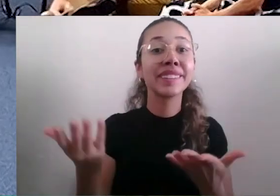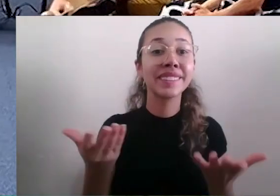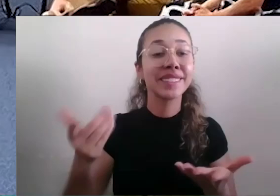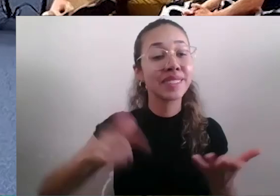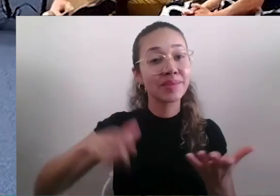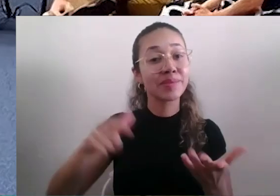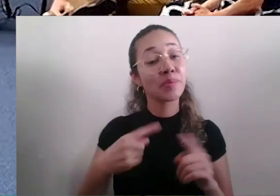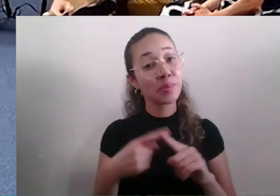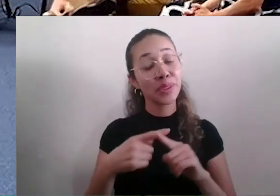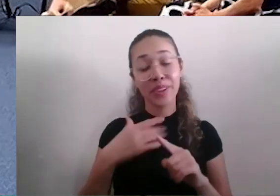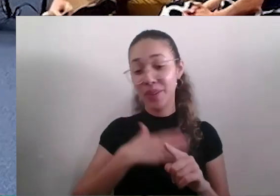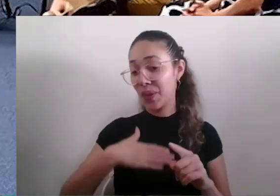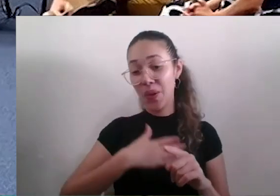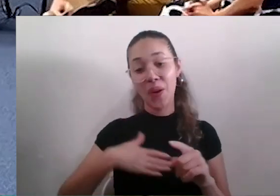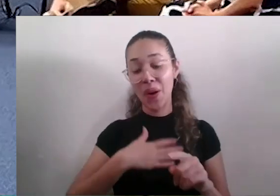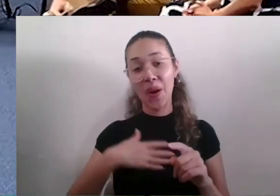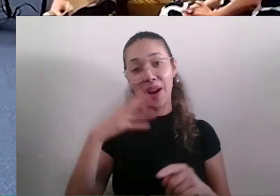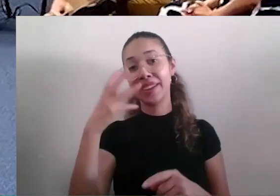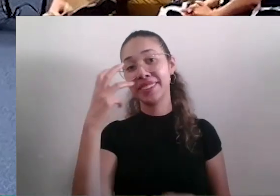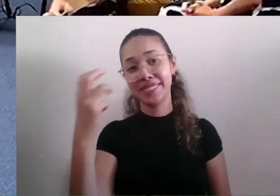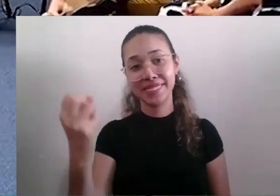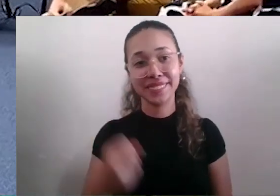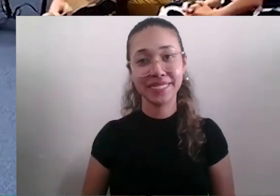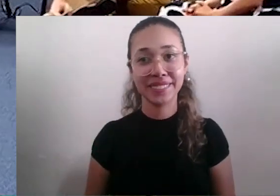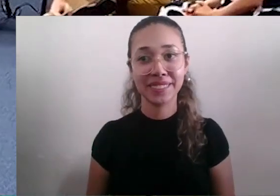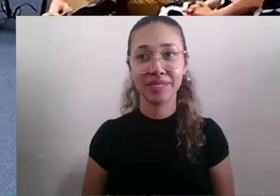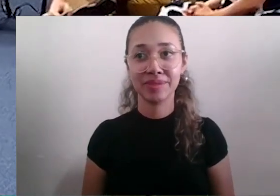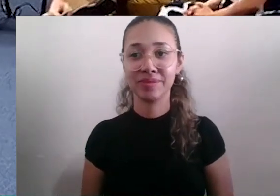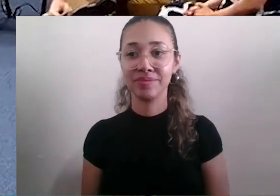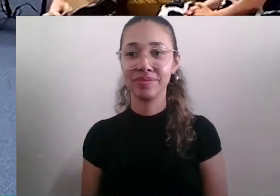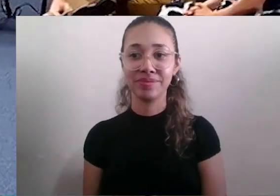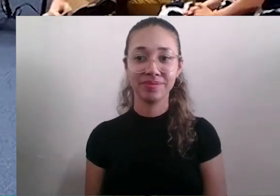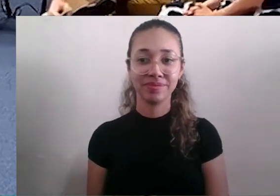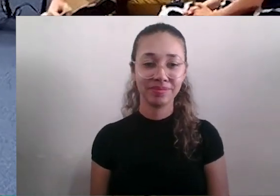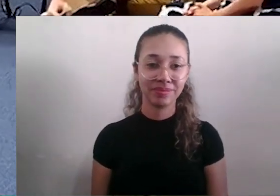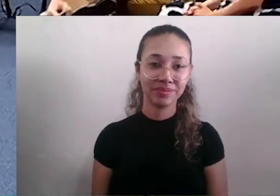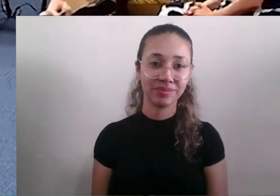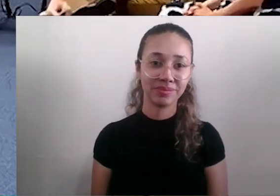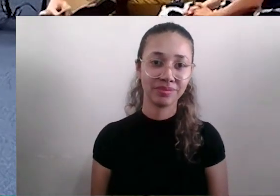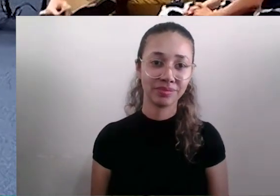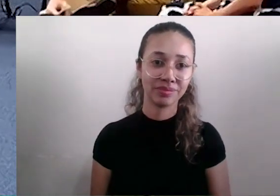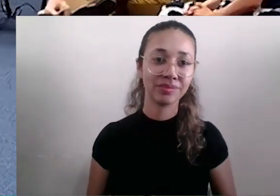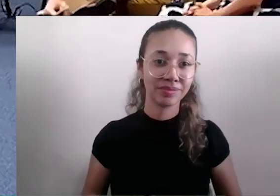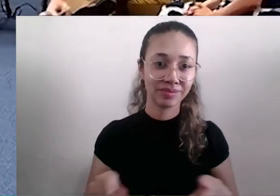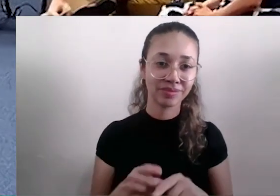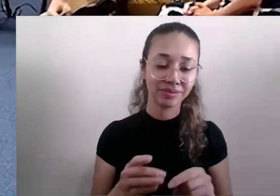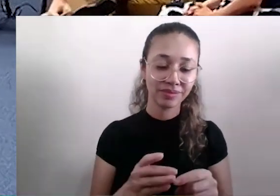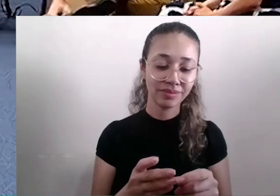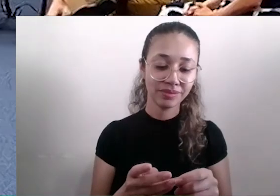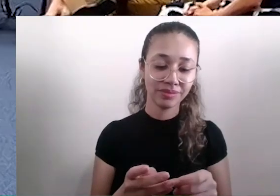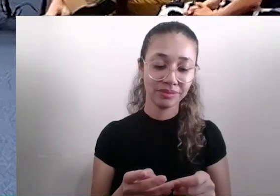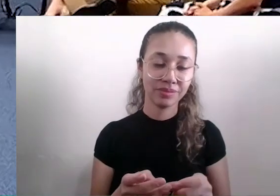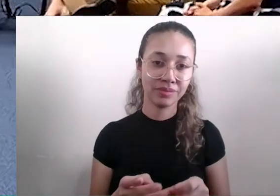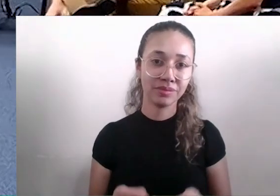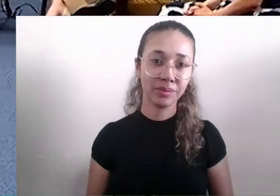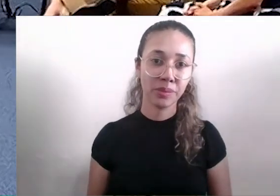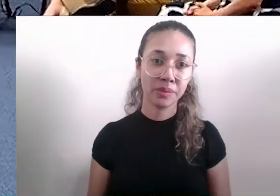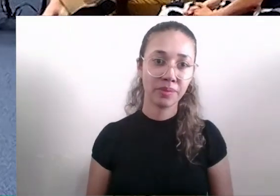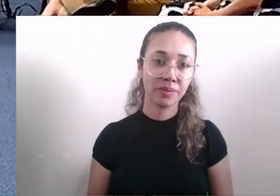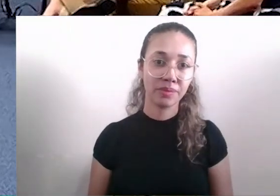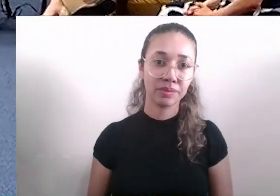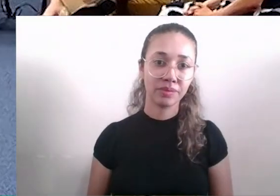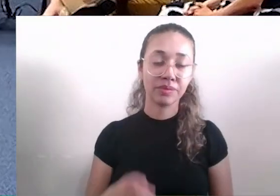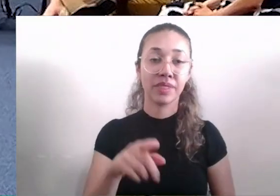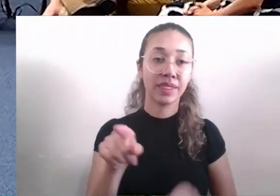fico enlouquecida é o eh Uma das uma maneira eh